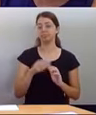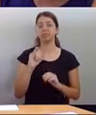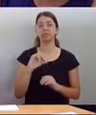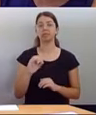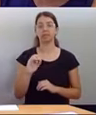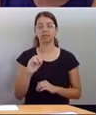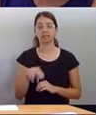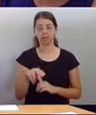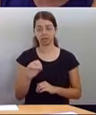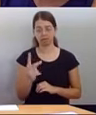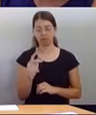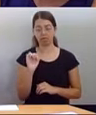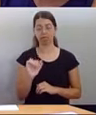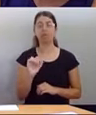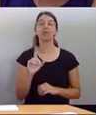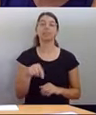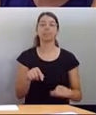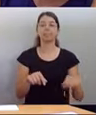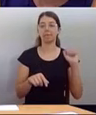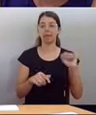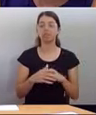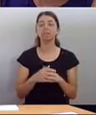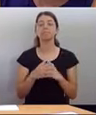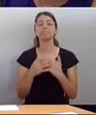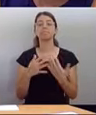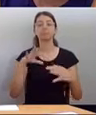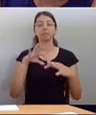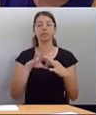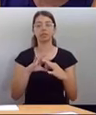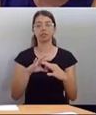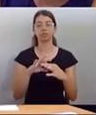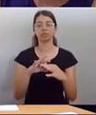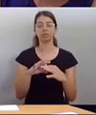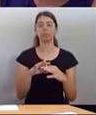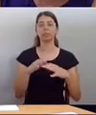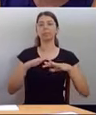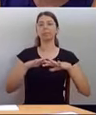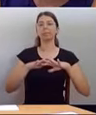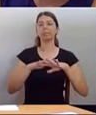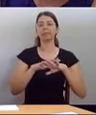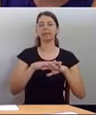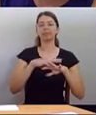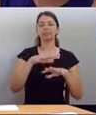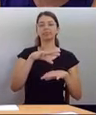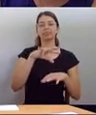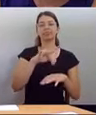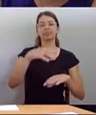e também pelo PS, acerca da criação de uma rede de refúgios climáticos.